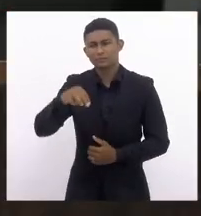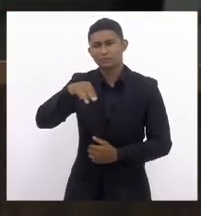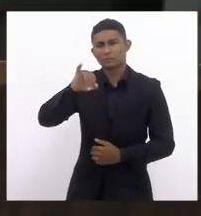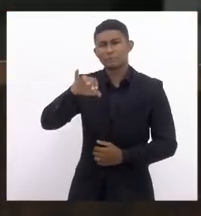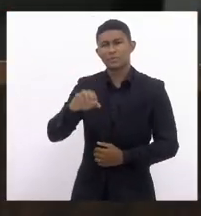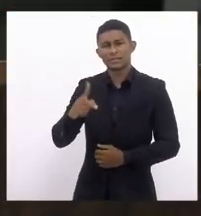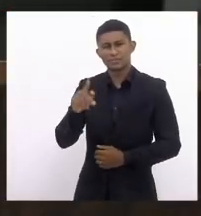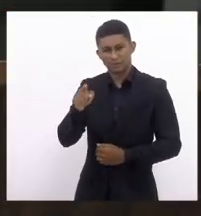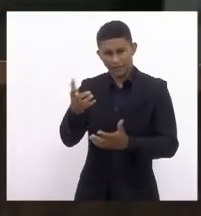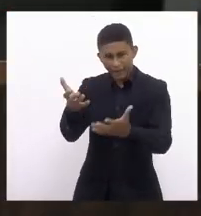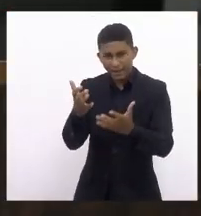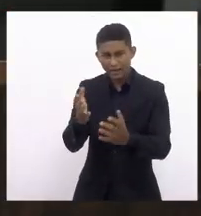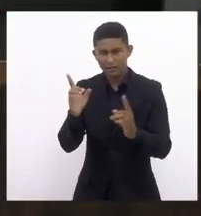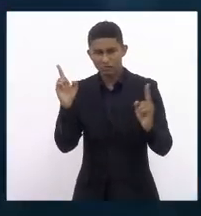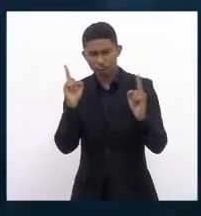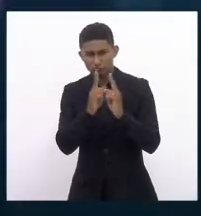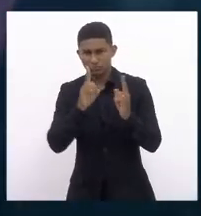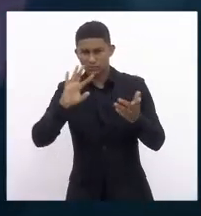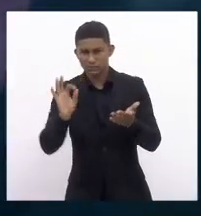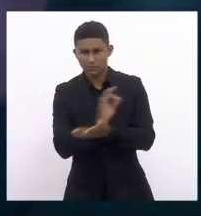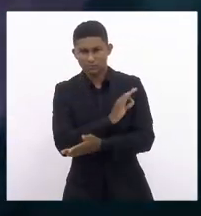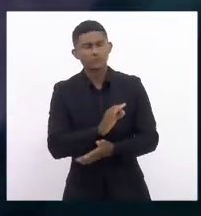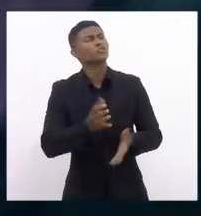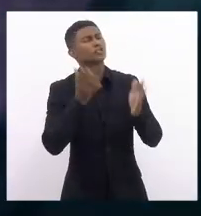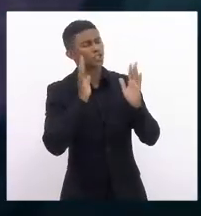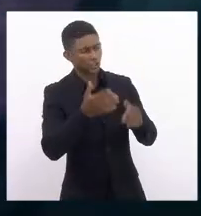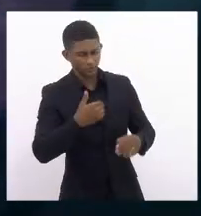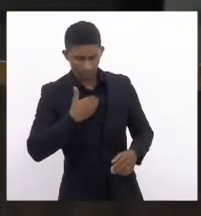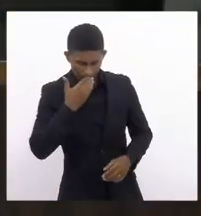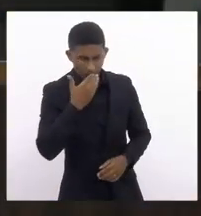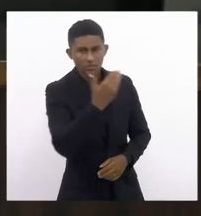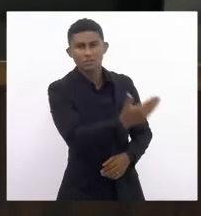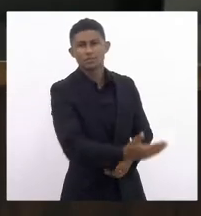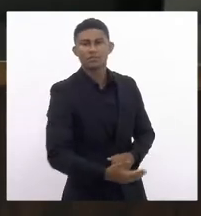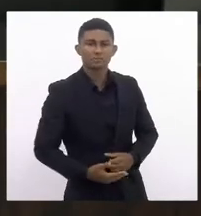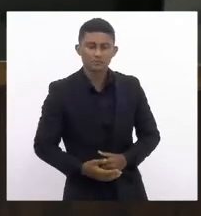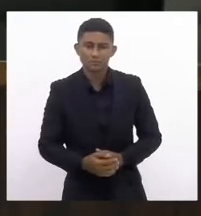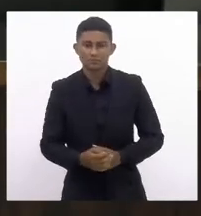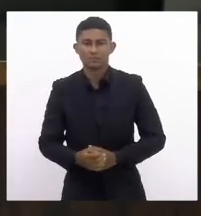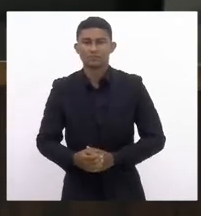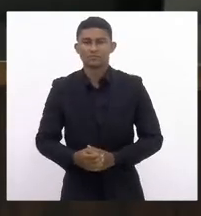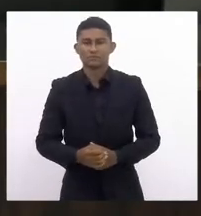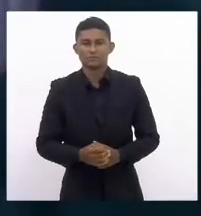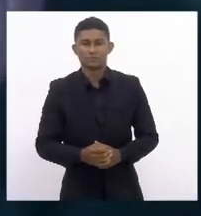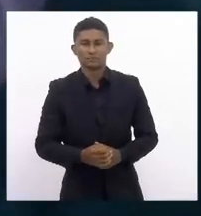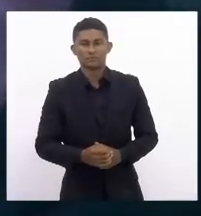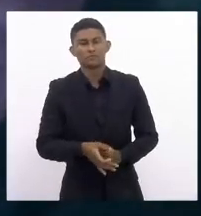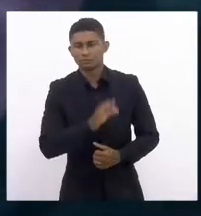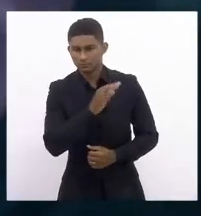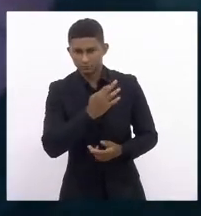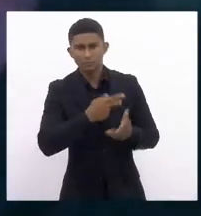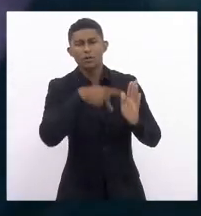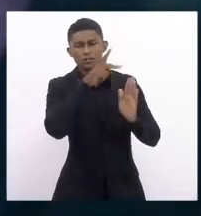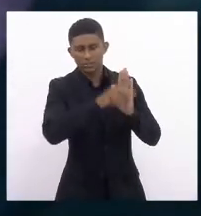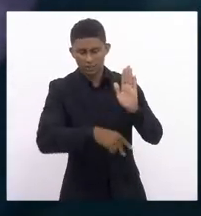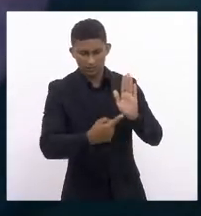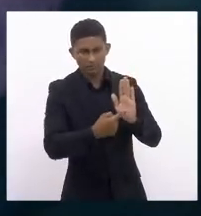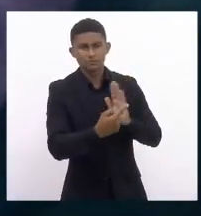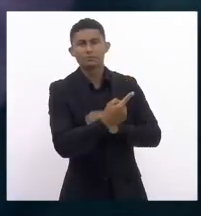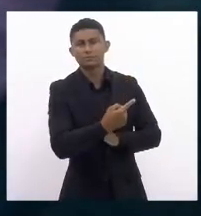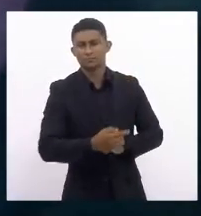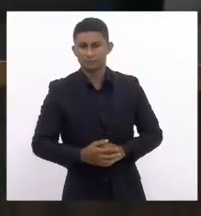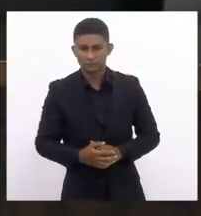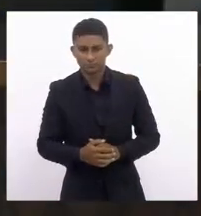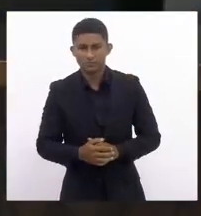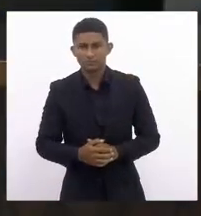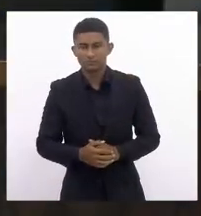autoria? Já pedi. Do Marquinhos? Do Marquinhos, claro.